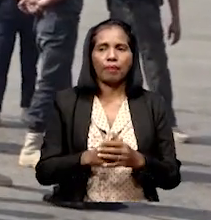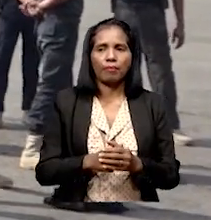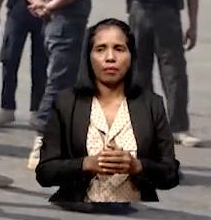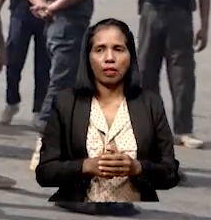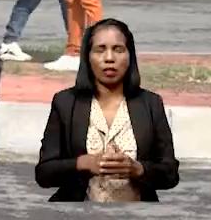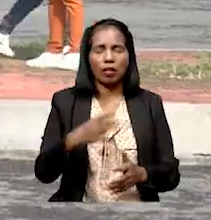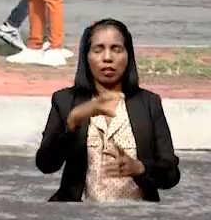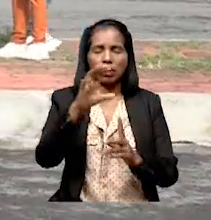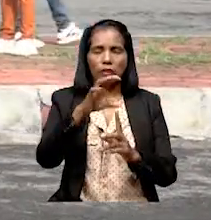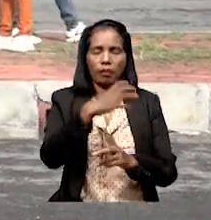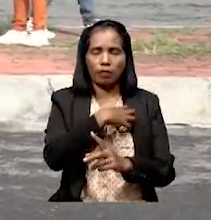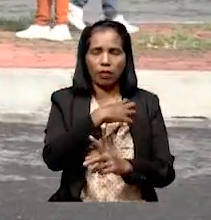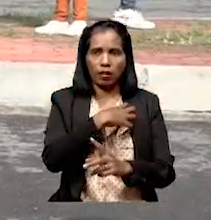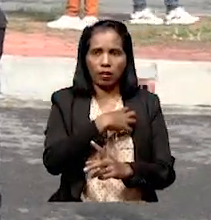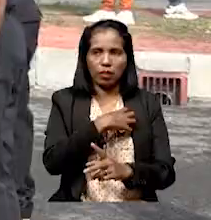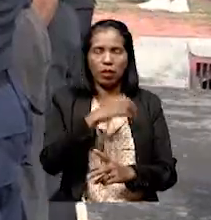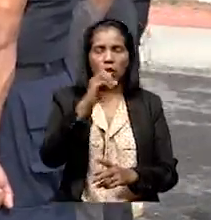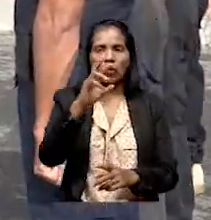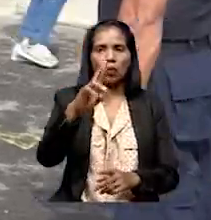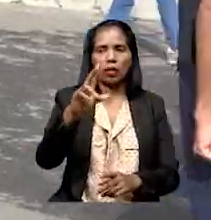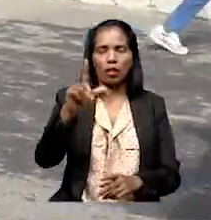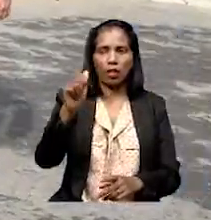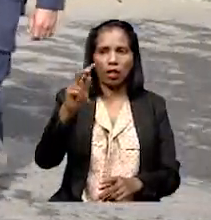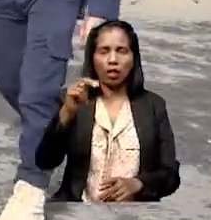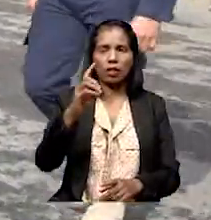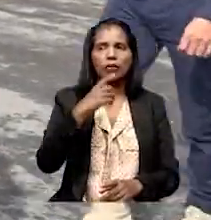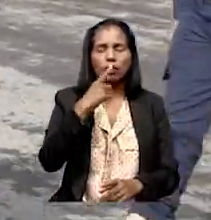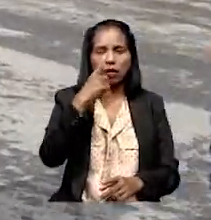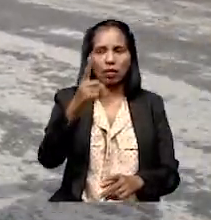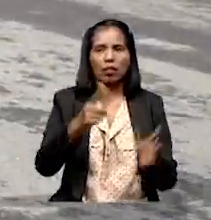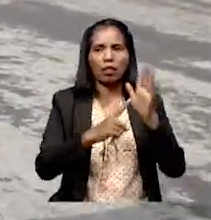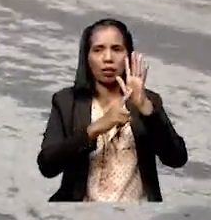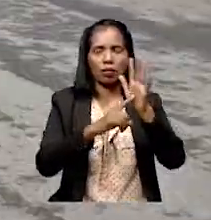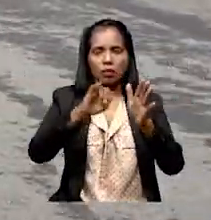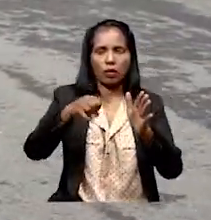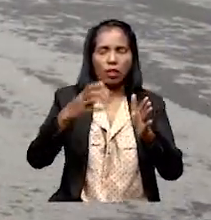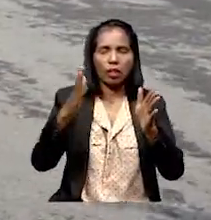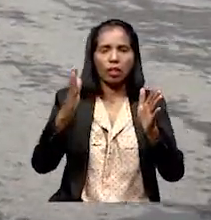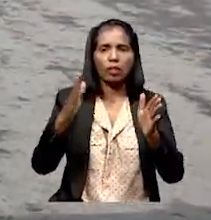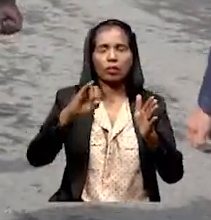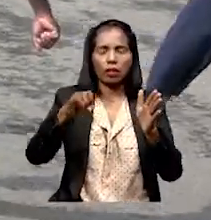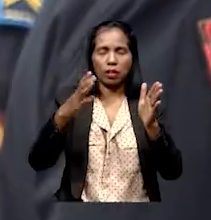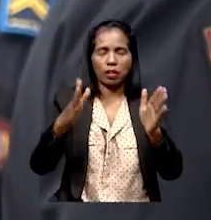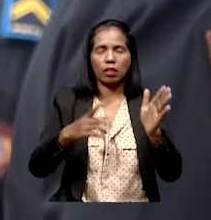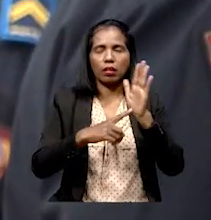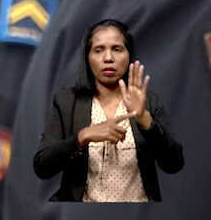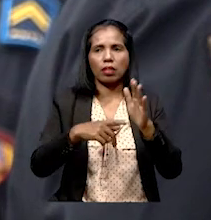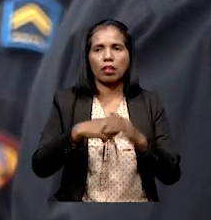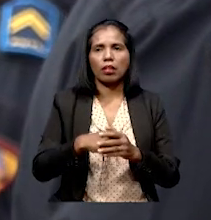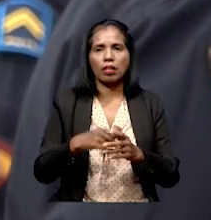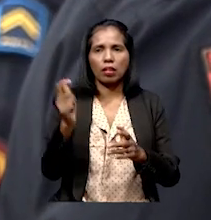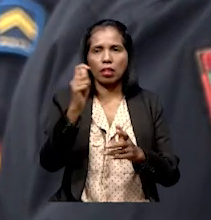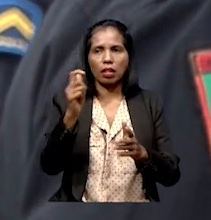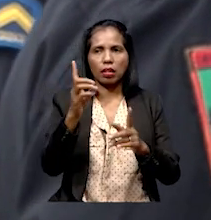Especial Polícia Superintendente Seif Orlando Gomes atau questão ne ba jornalista Sira e a quartel Unidade Especial Bairro Pite Terça